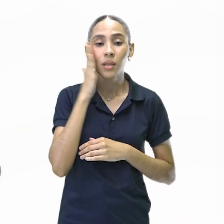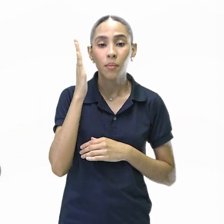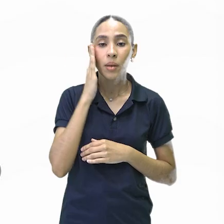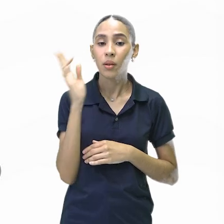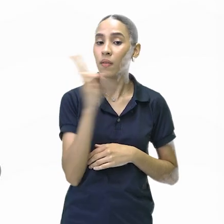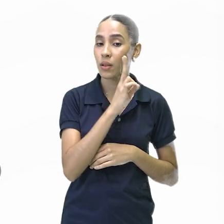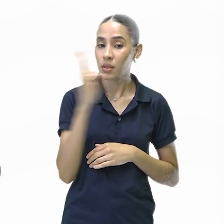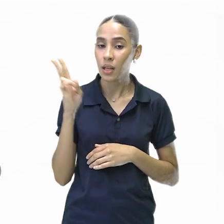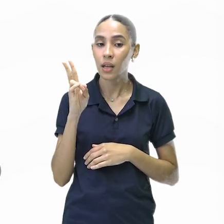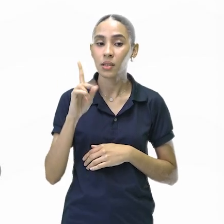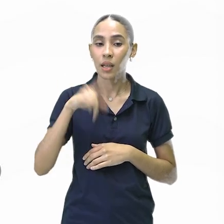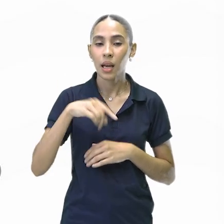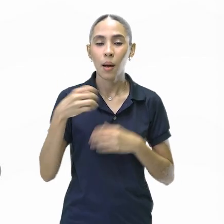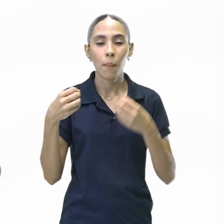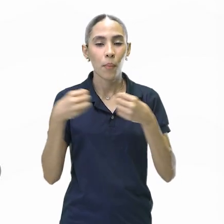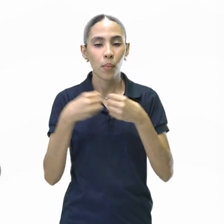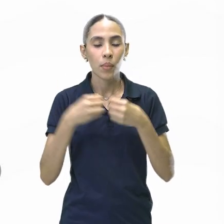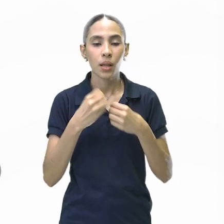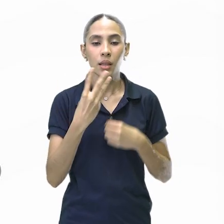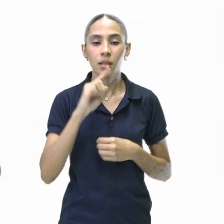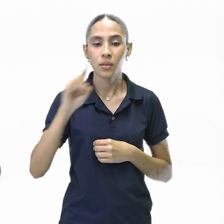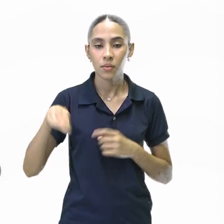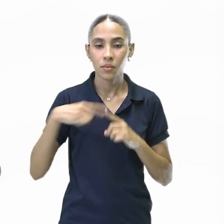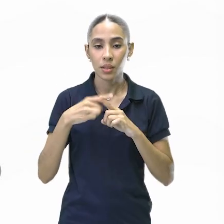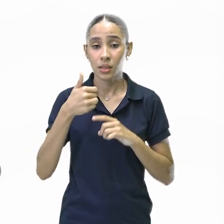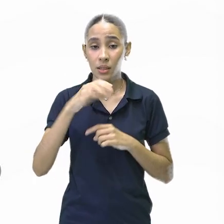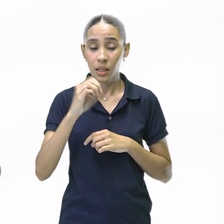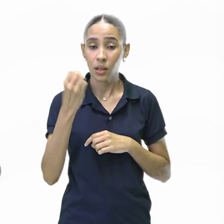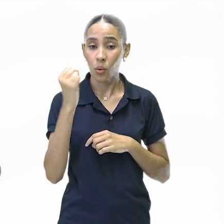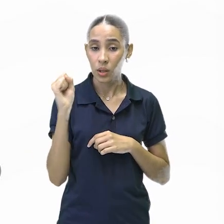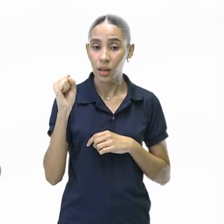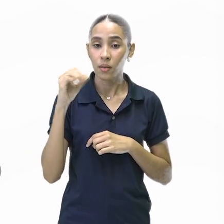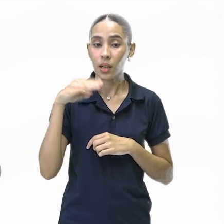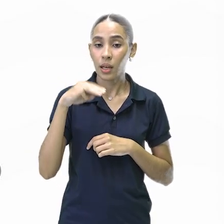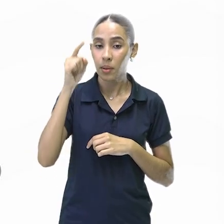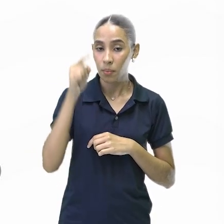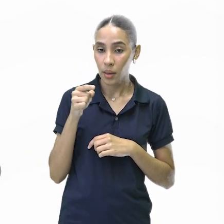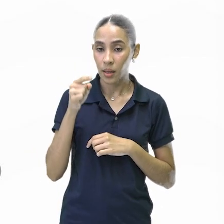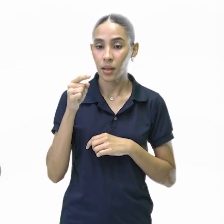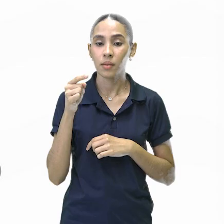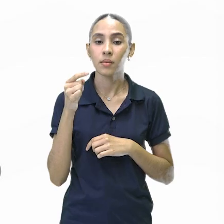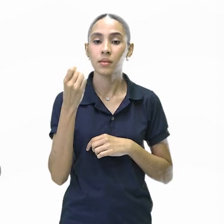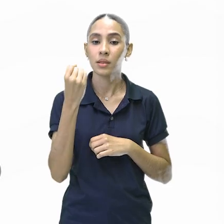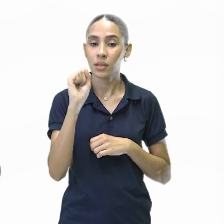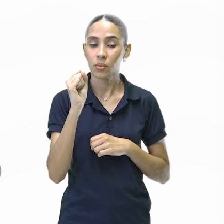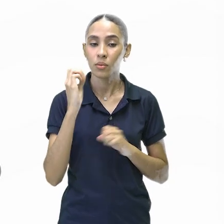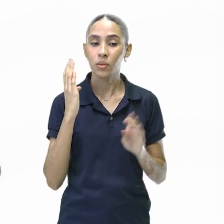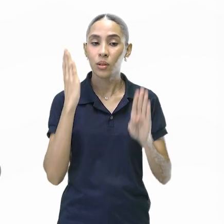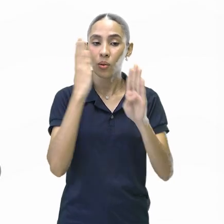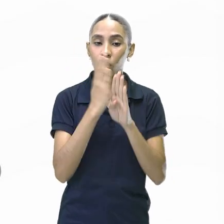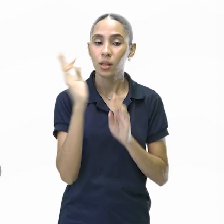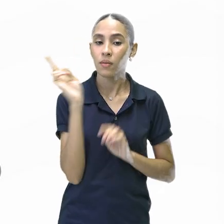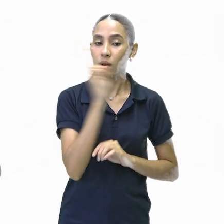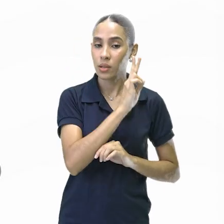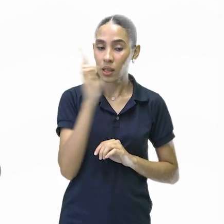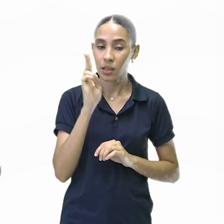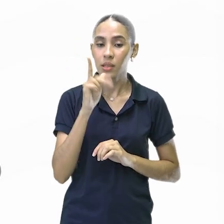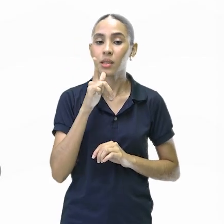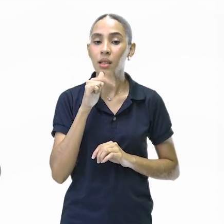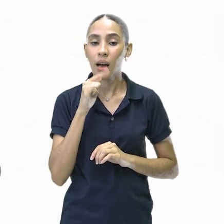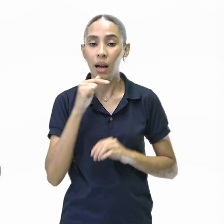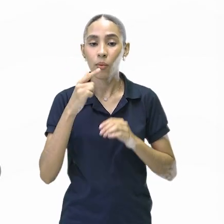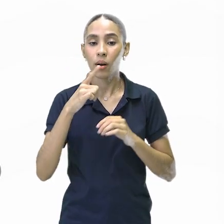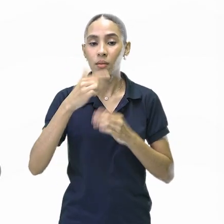no ar é aproximadamente 3 vezes 10 à oitava metros por segundo, determine a velocidade da luz na água do